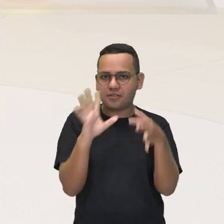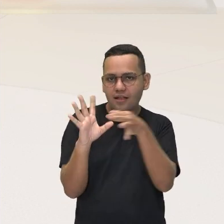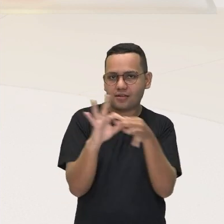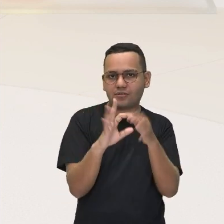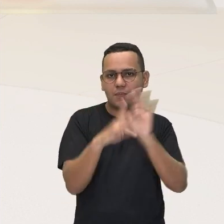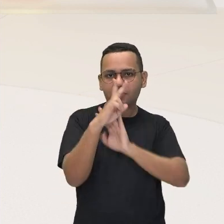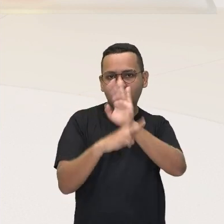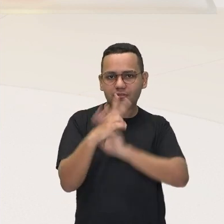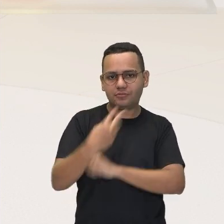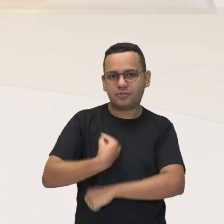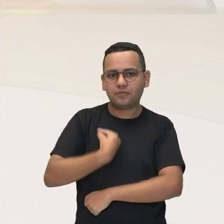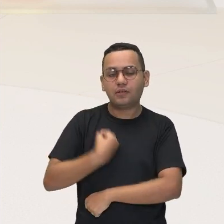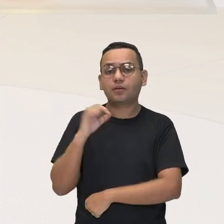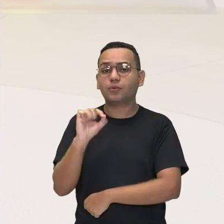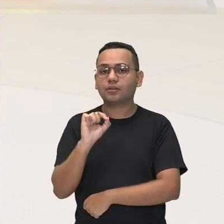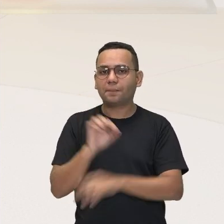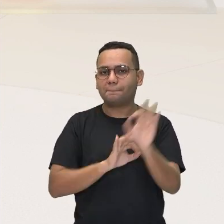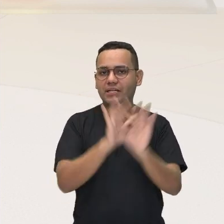o